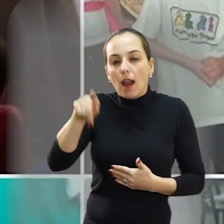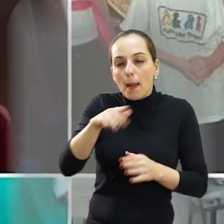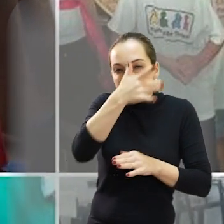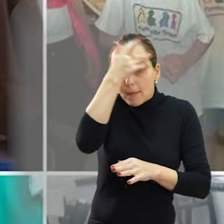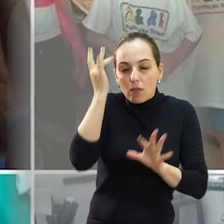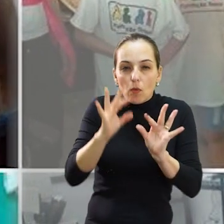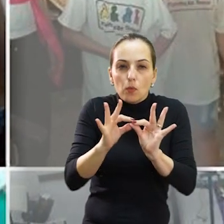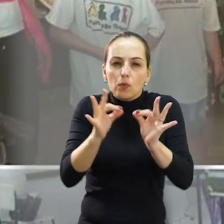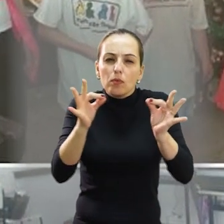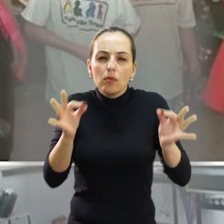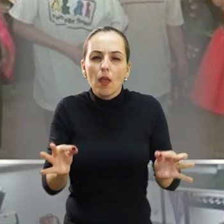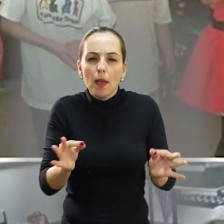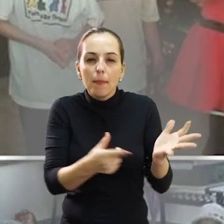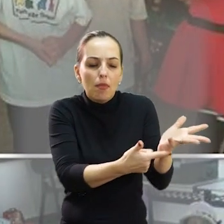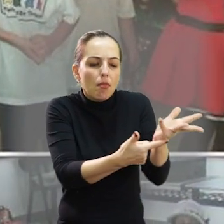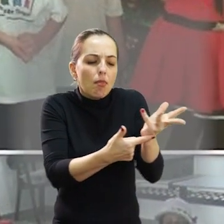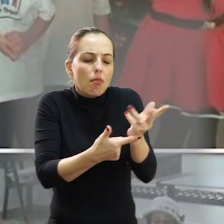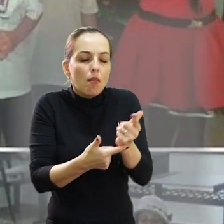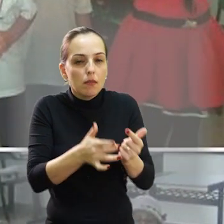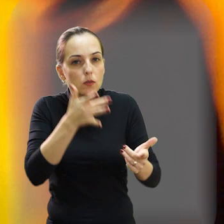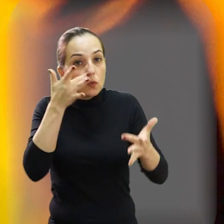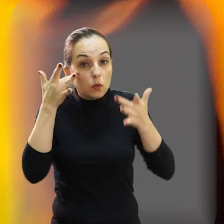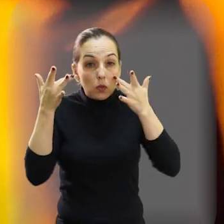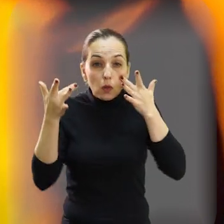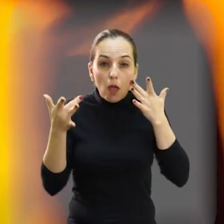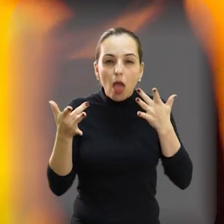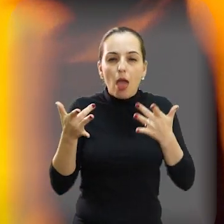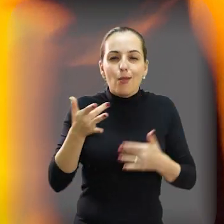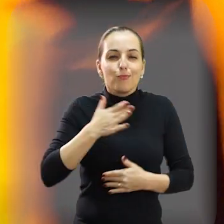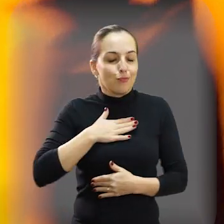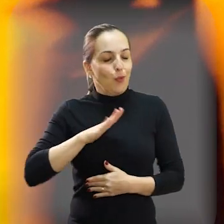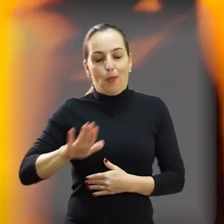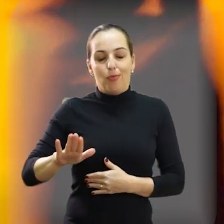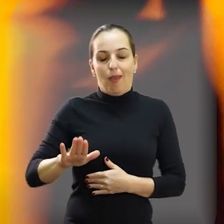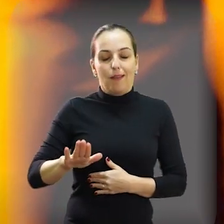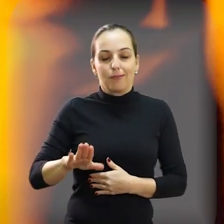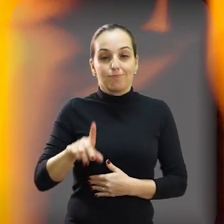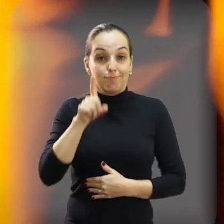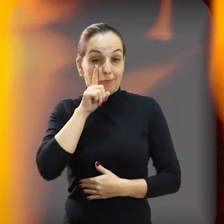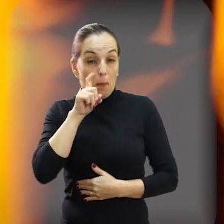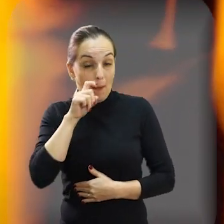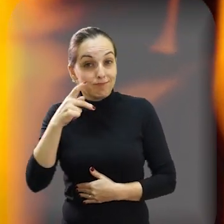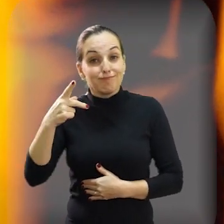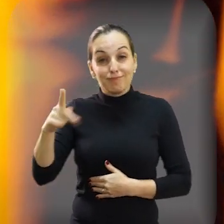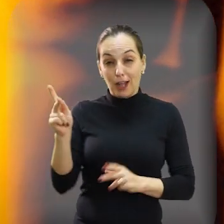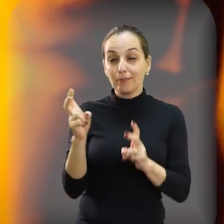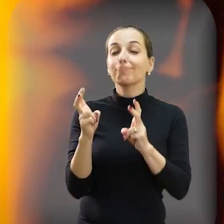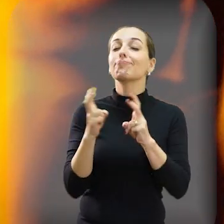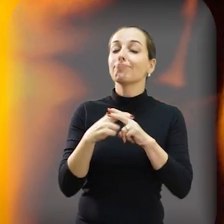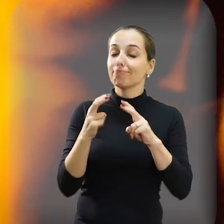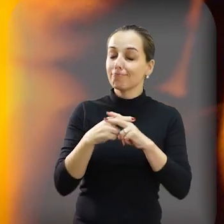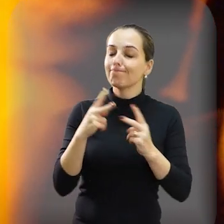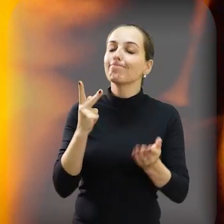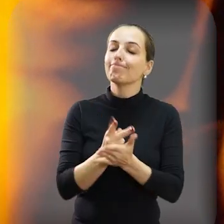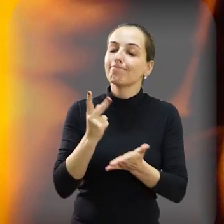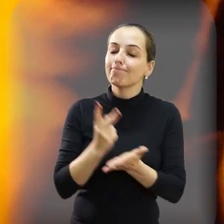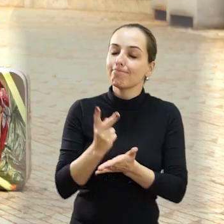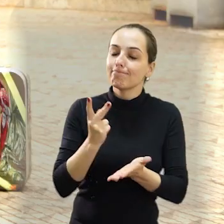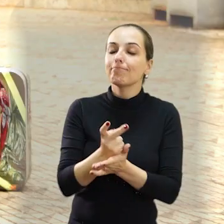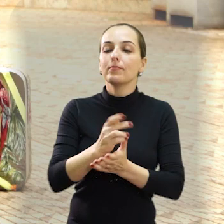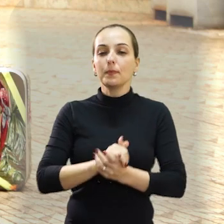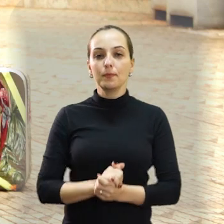Os seus pais eram pessoas simples, mas não gostavam muito também dessa parte artística, do